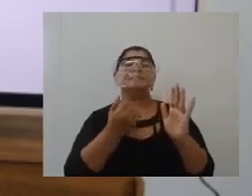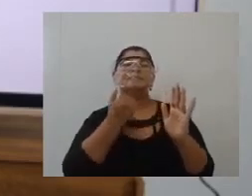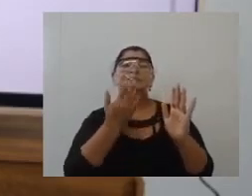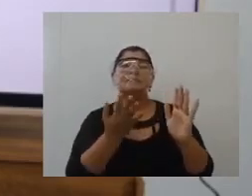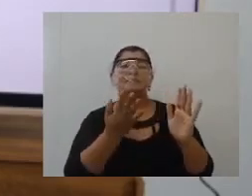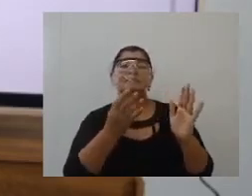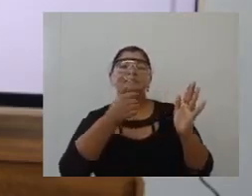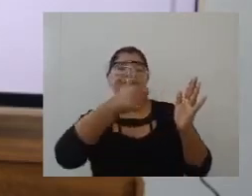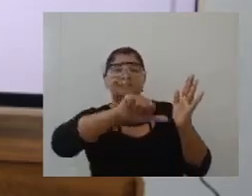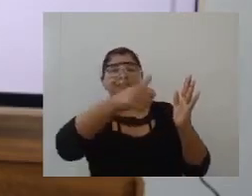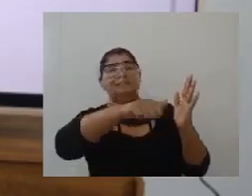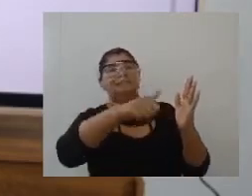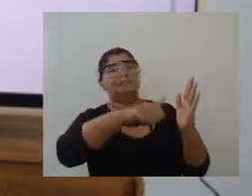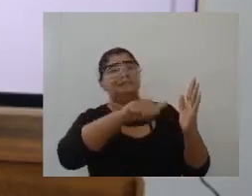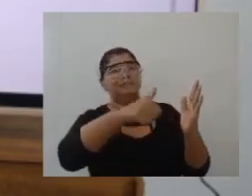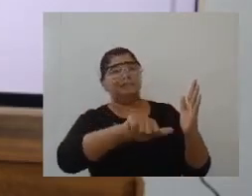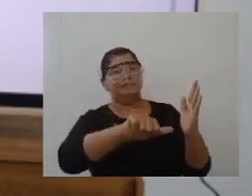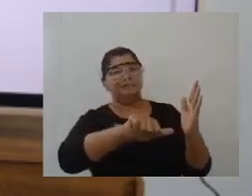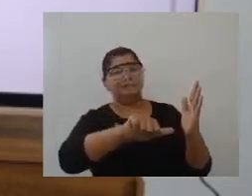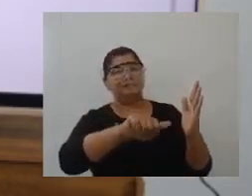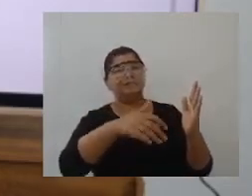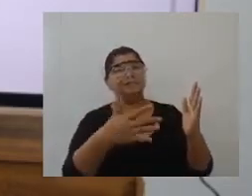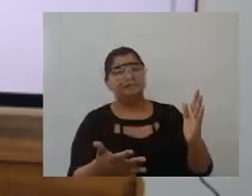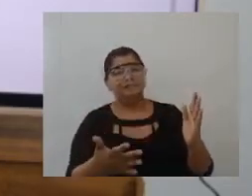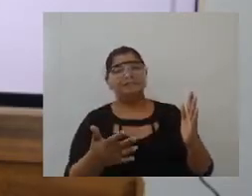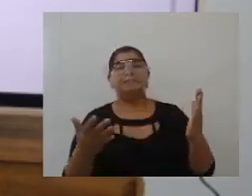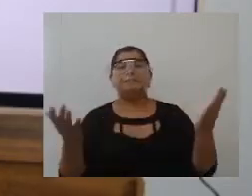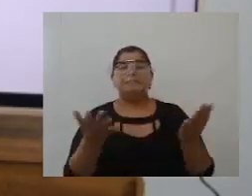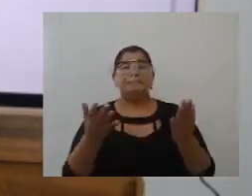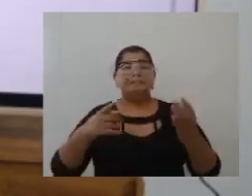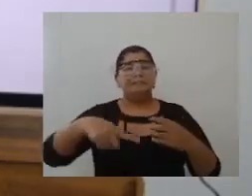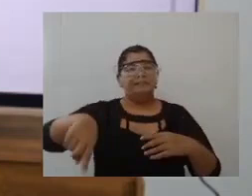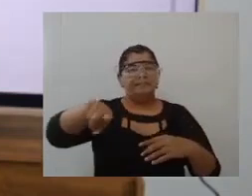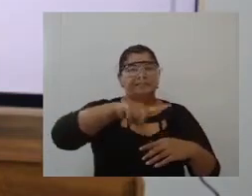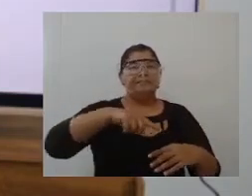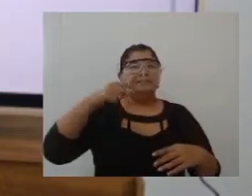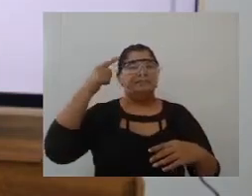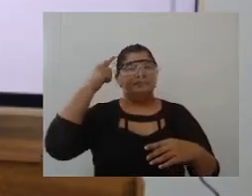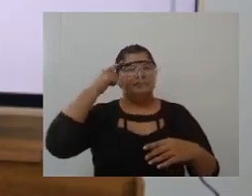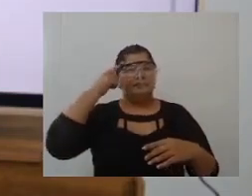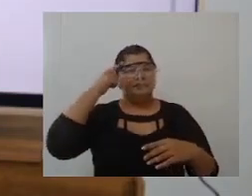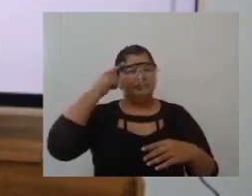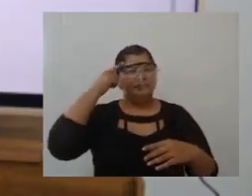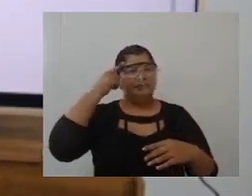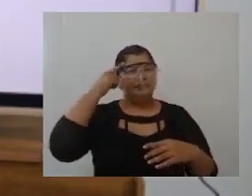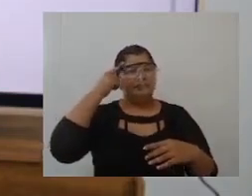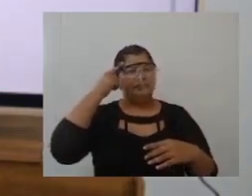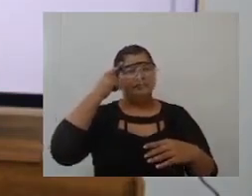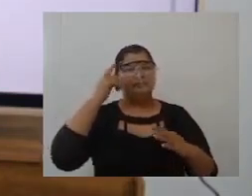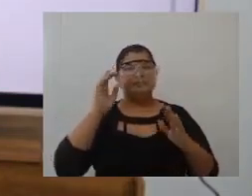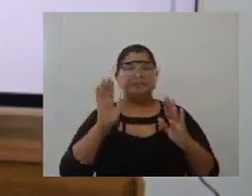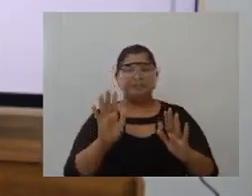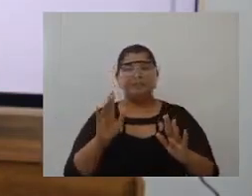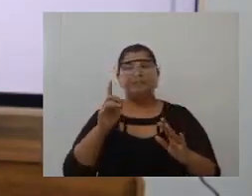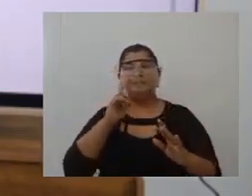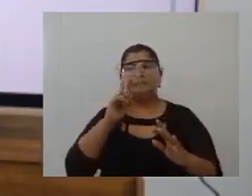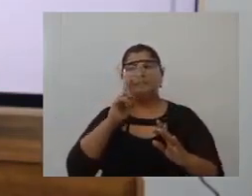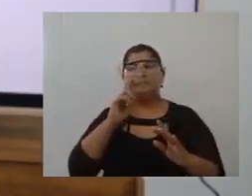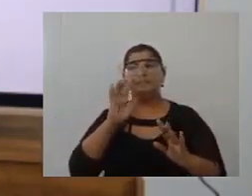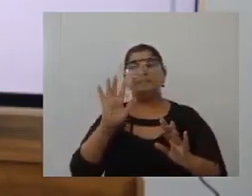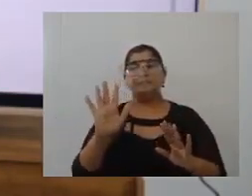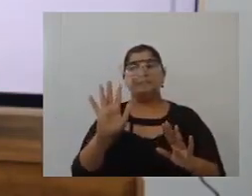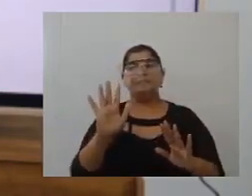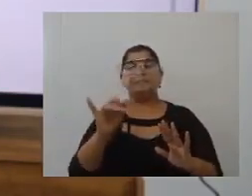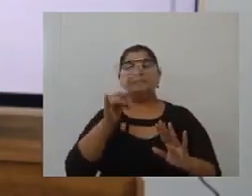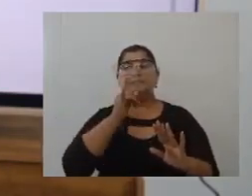fazer essa avaliação? Então agora eu convido você a pensar numa coisa. Eu convido vocês a pensar numa coisa. Eu venho para cá, dá